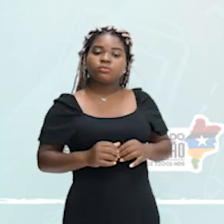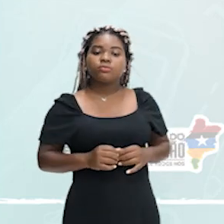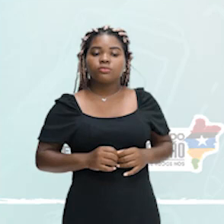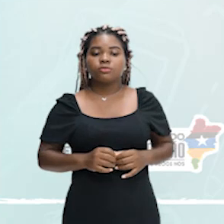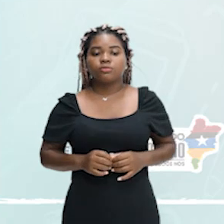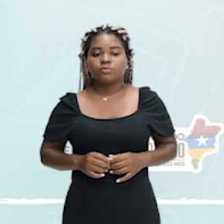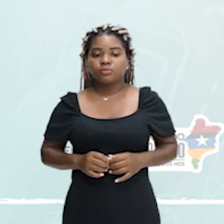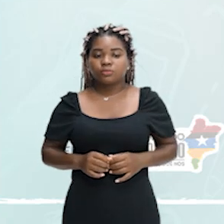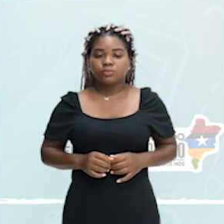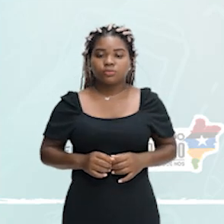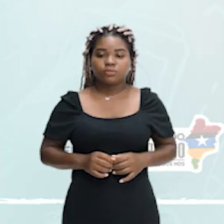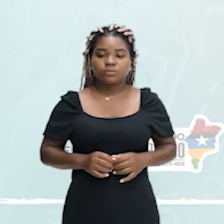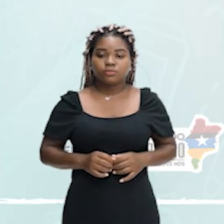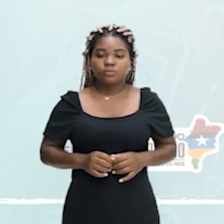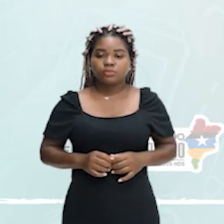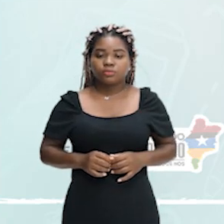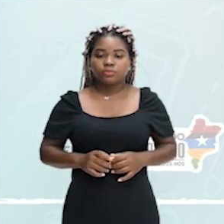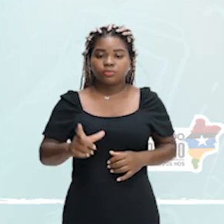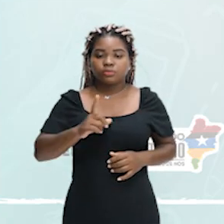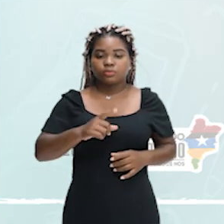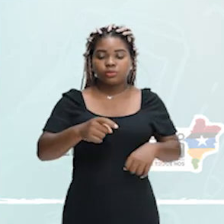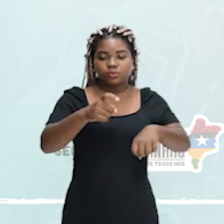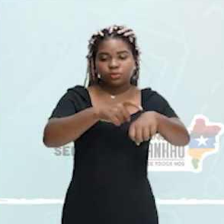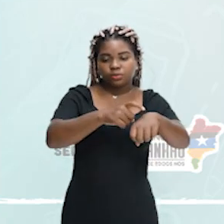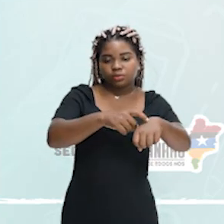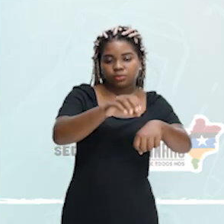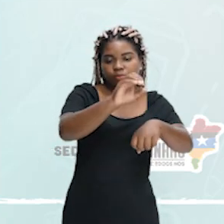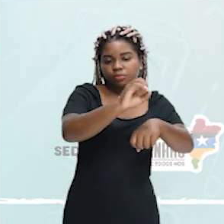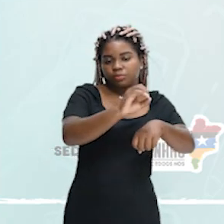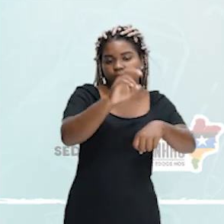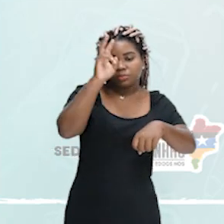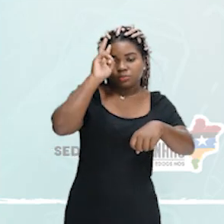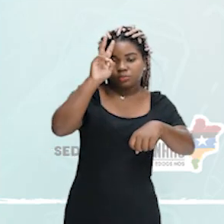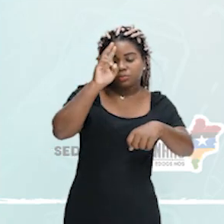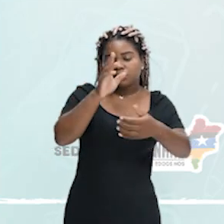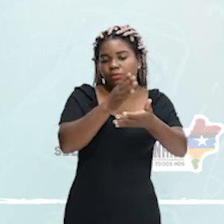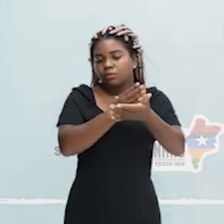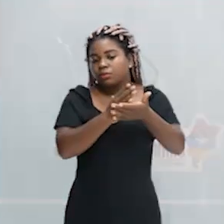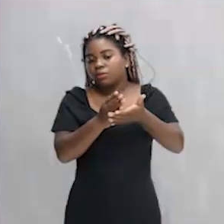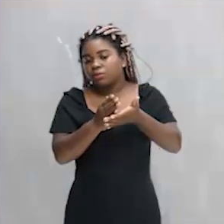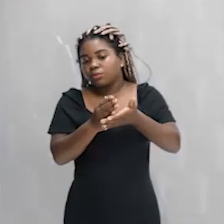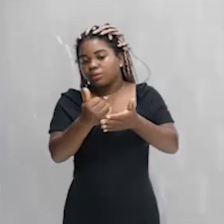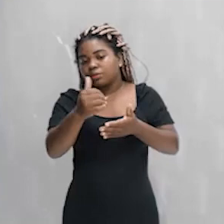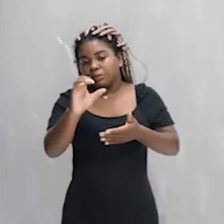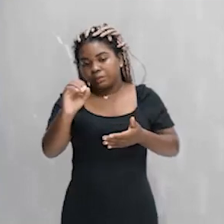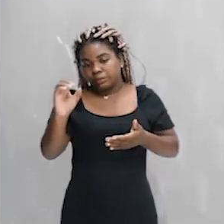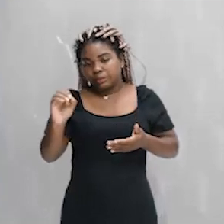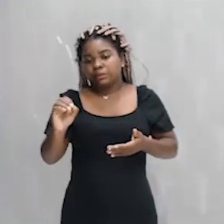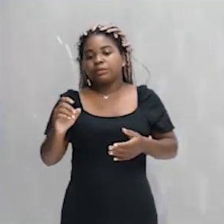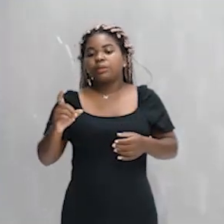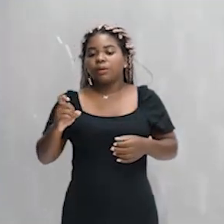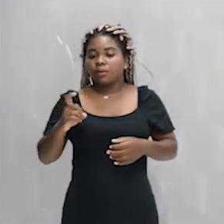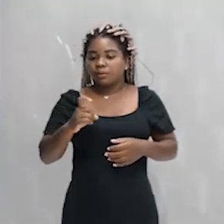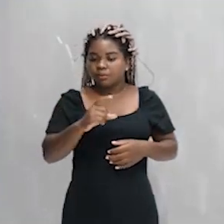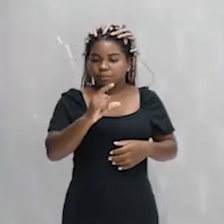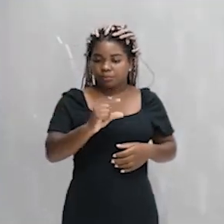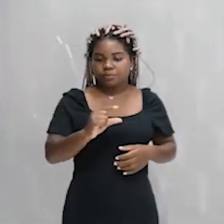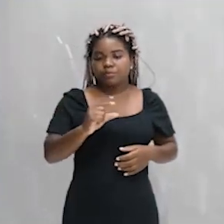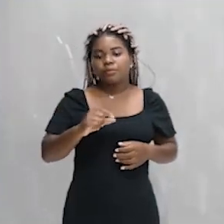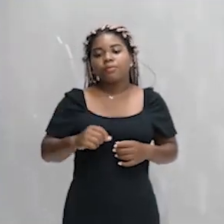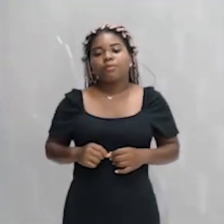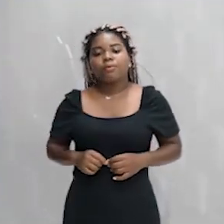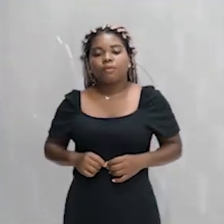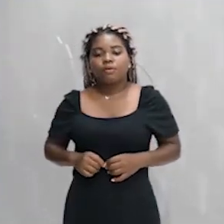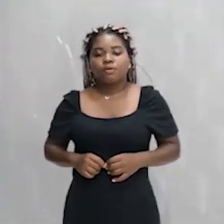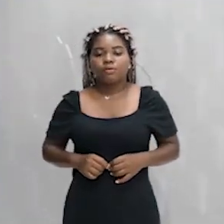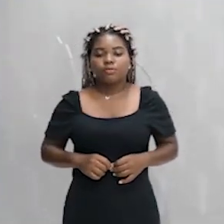hora, tá? E no tempo zero, lembra, ele já falou lá, começamos com 100 bactérias. Ok, tempo zero, já